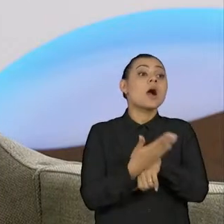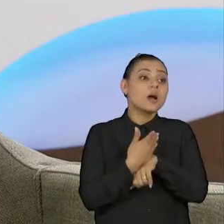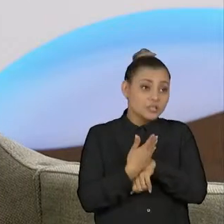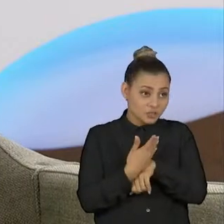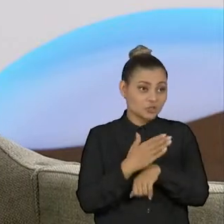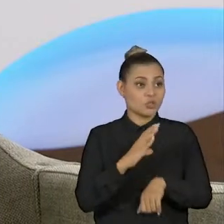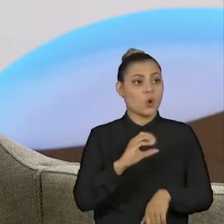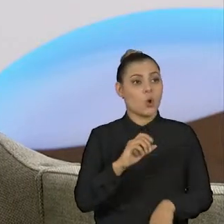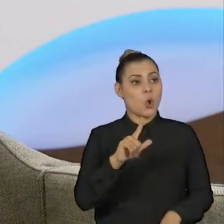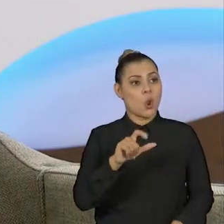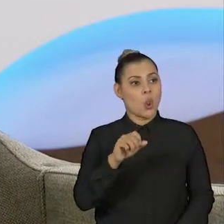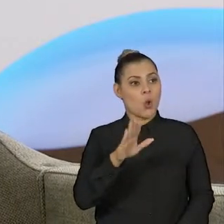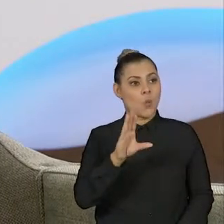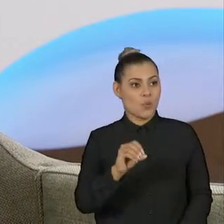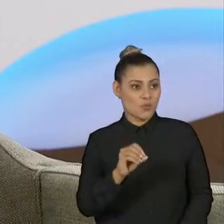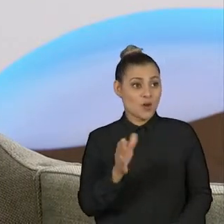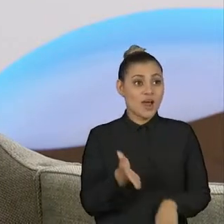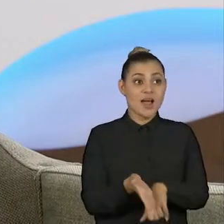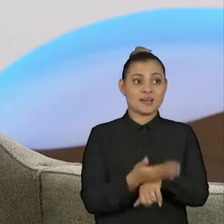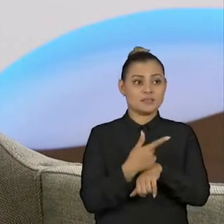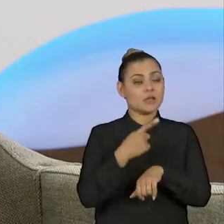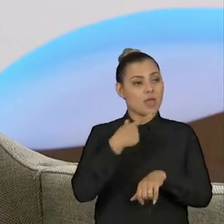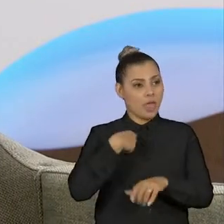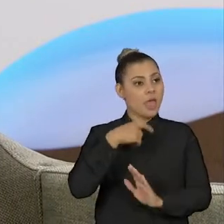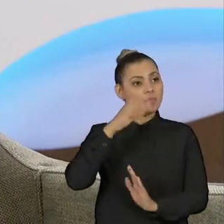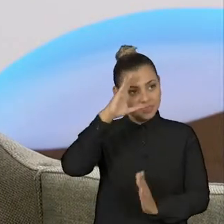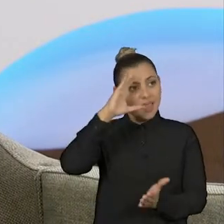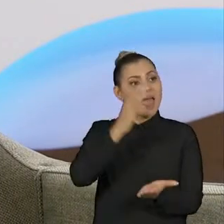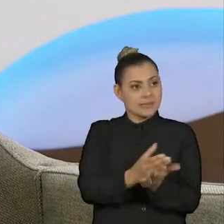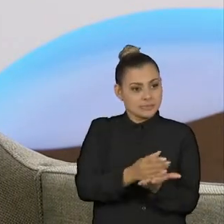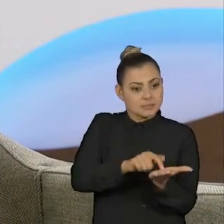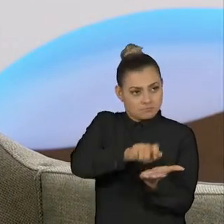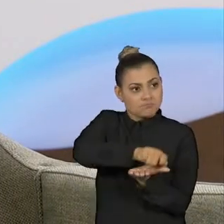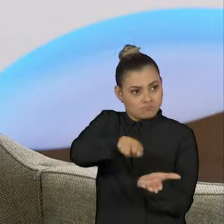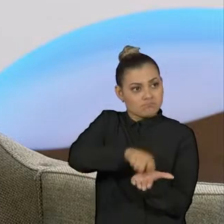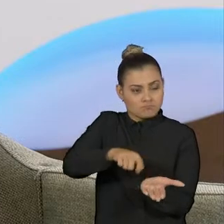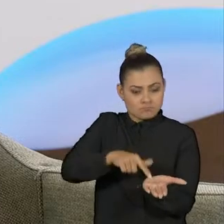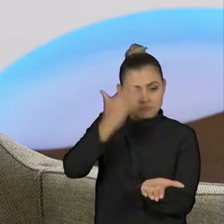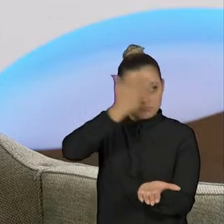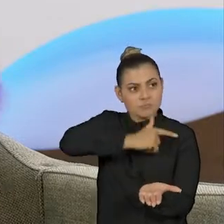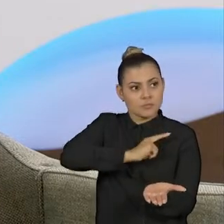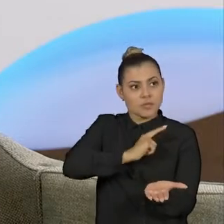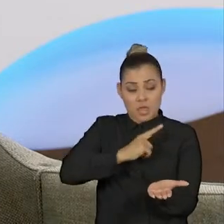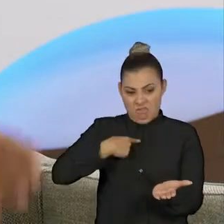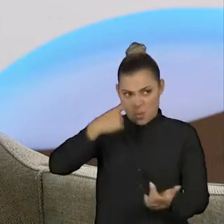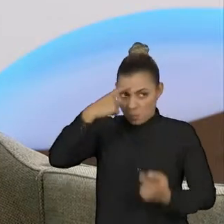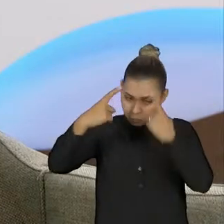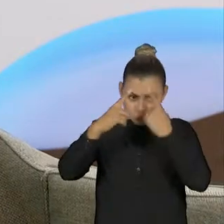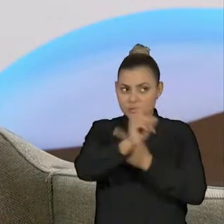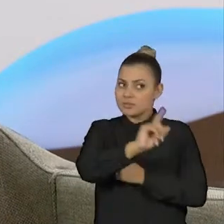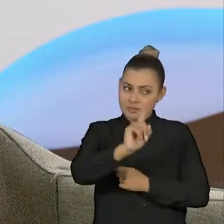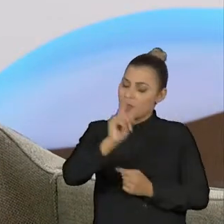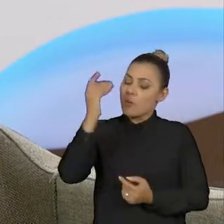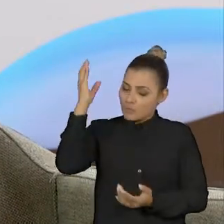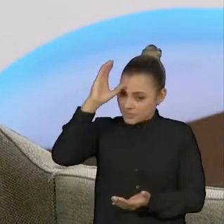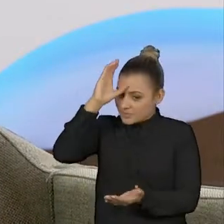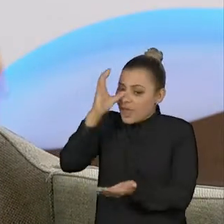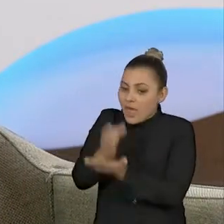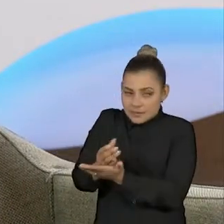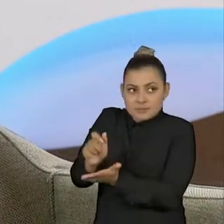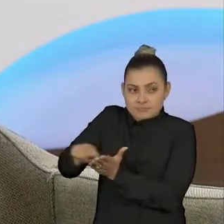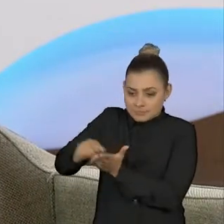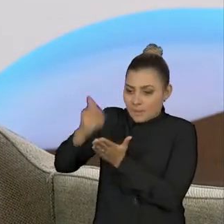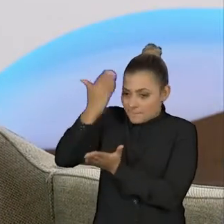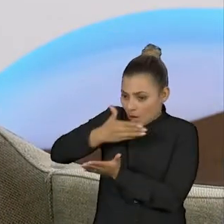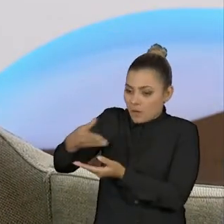Cristóvão Colombo. Isso é uma tese histórica, não é uma invencionista da minha cabeça. Uma tese histórica que rola